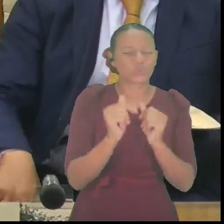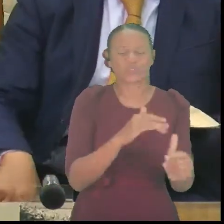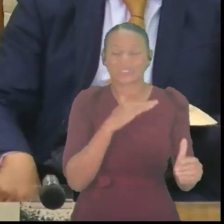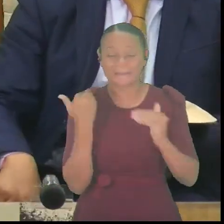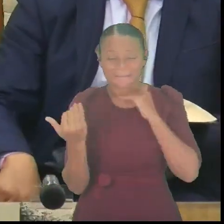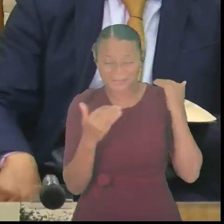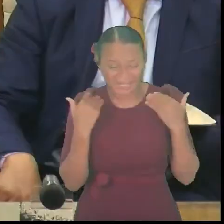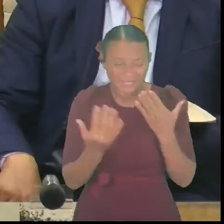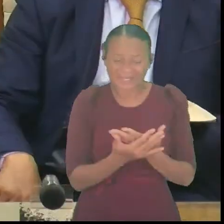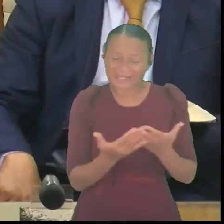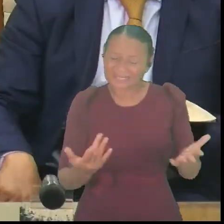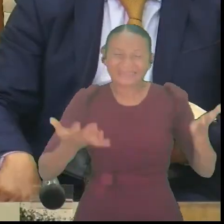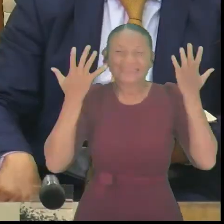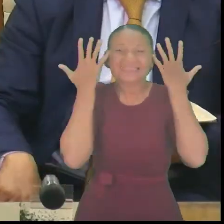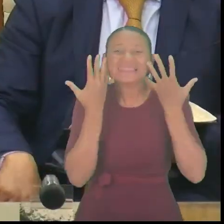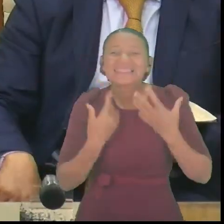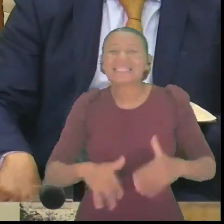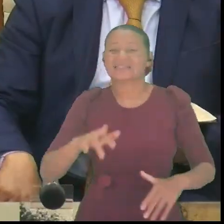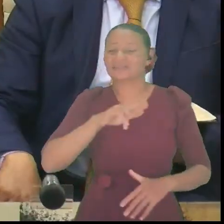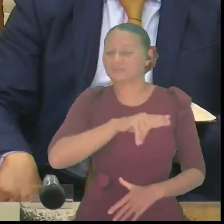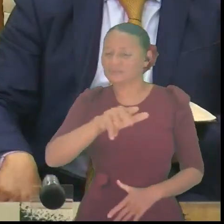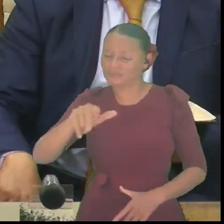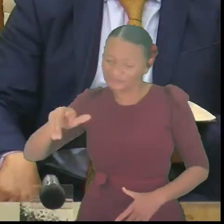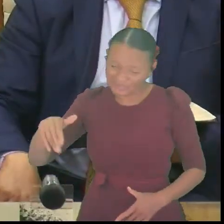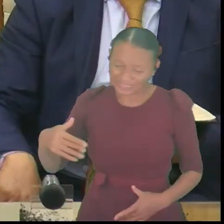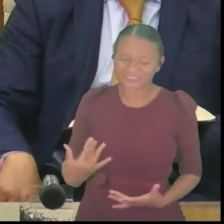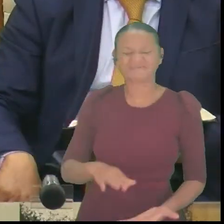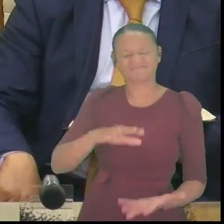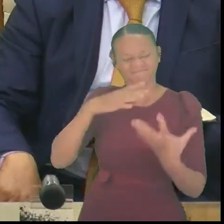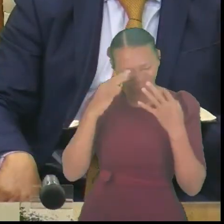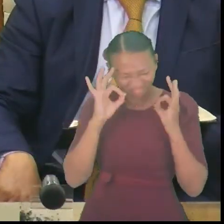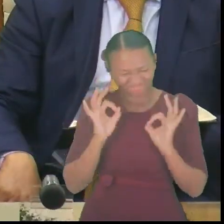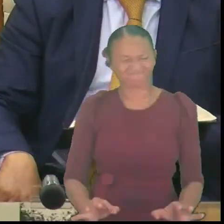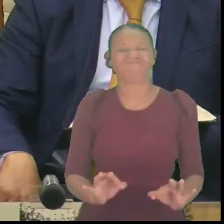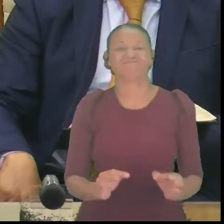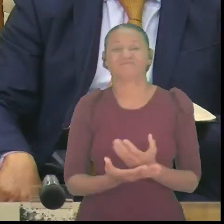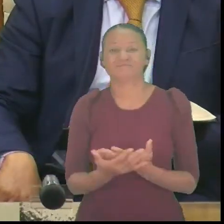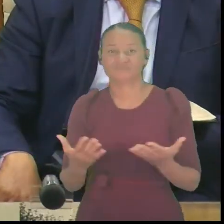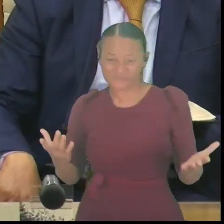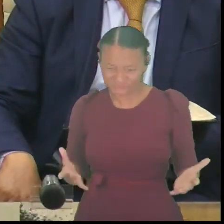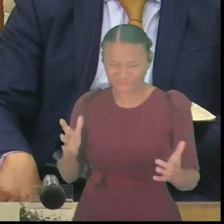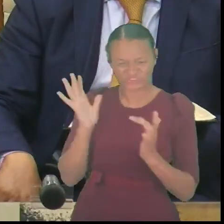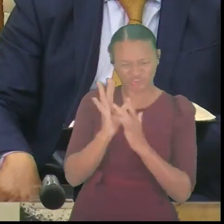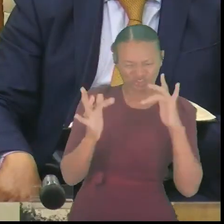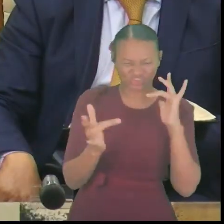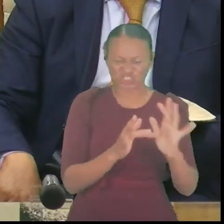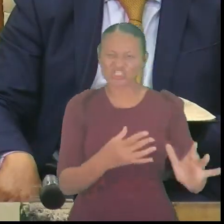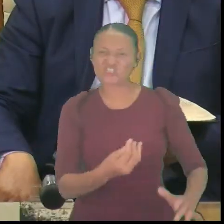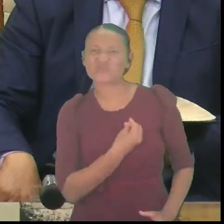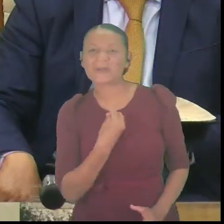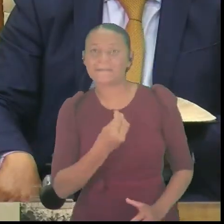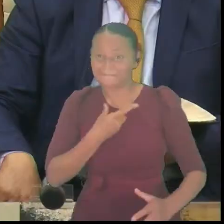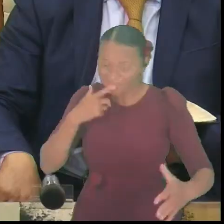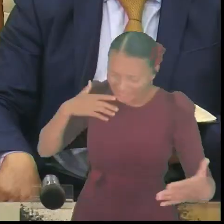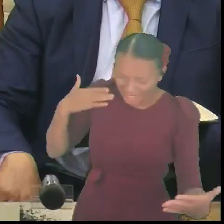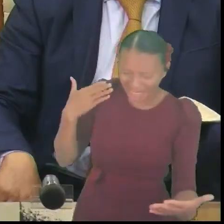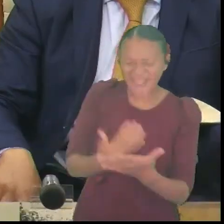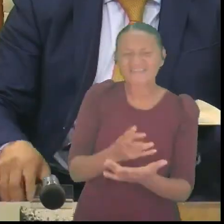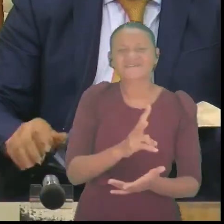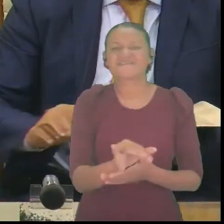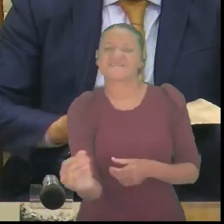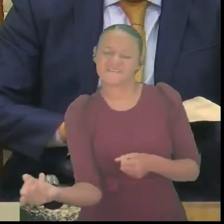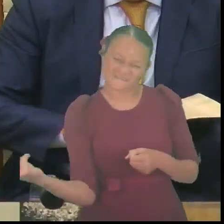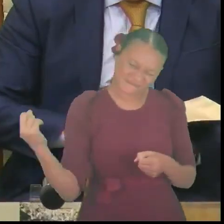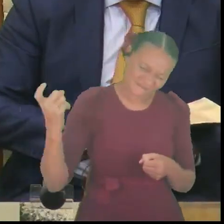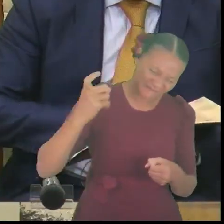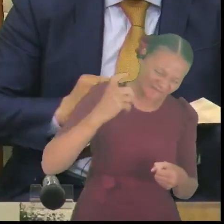esta morte natural, irmão, que nos traz a certeza de que Ele está vivo e em breve voltará